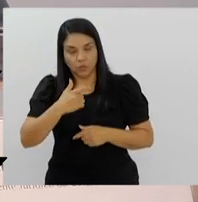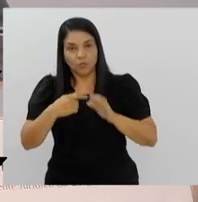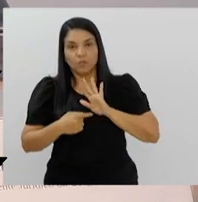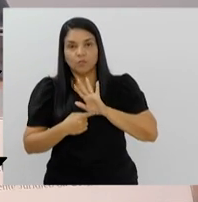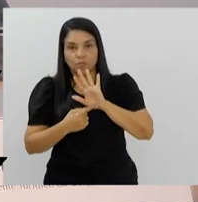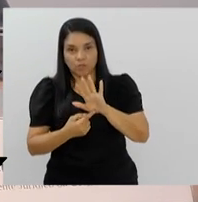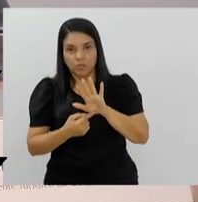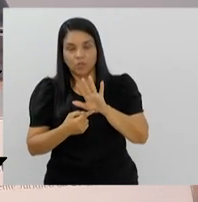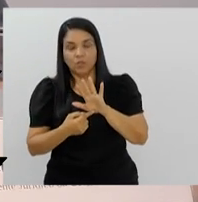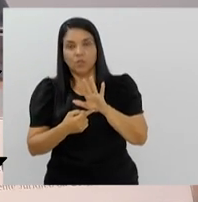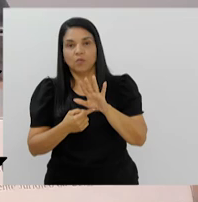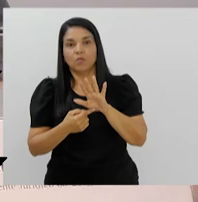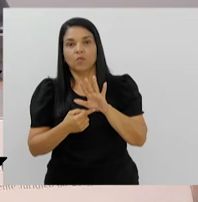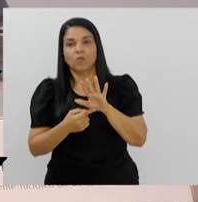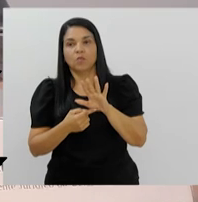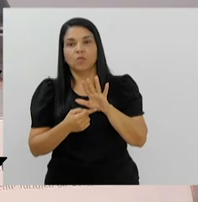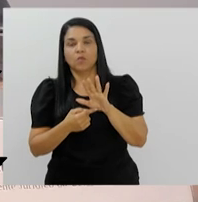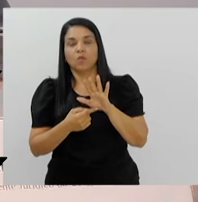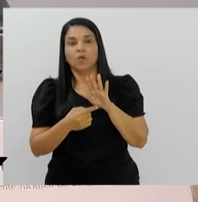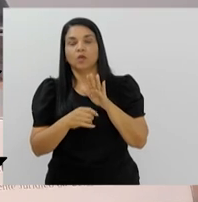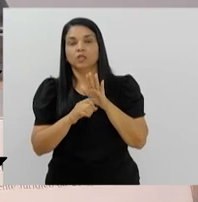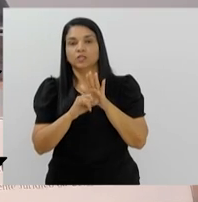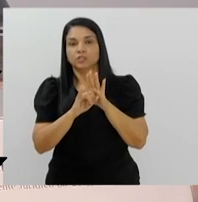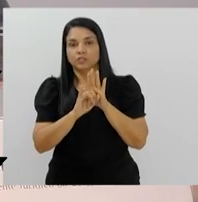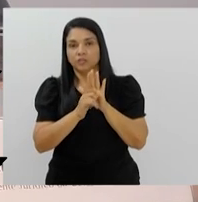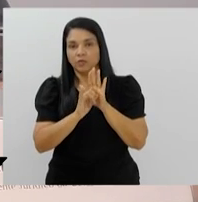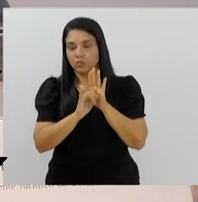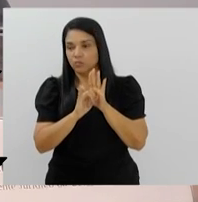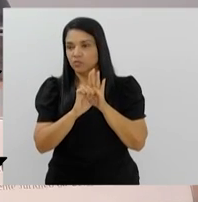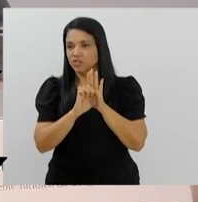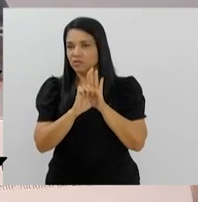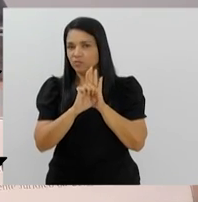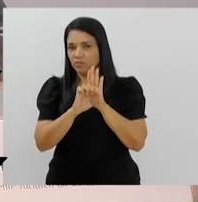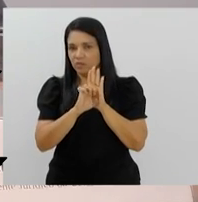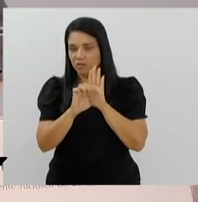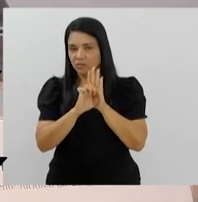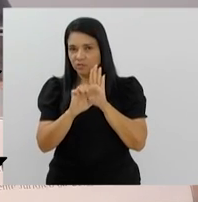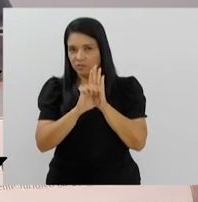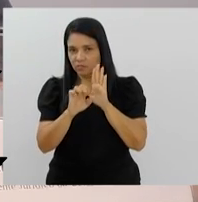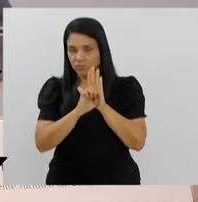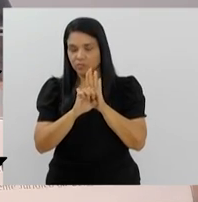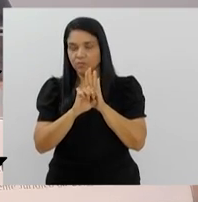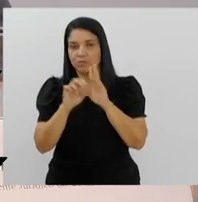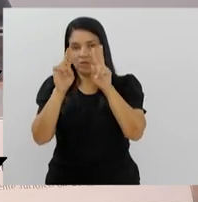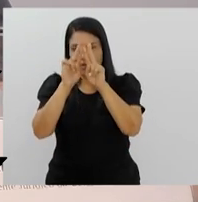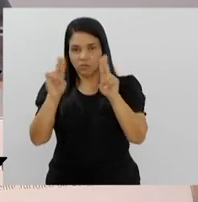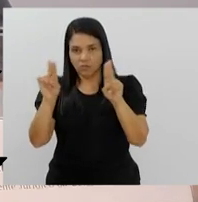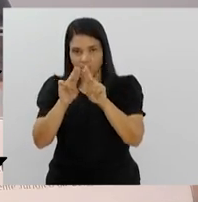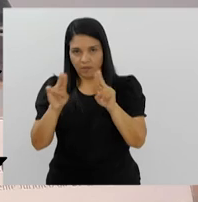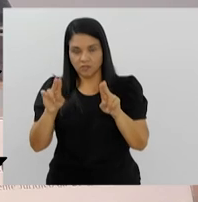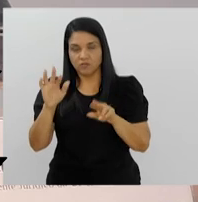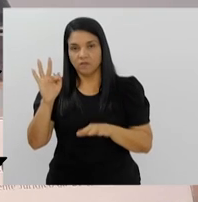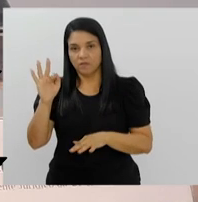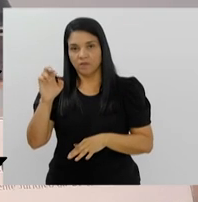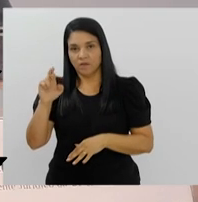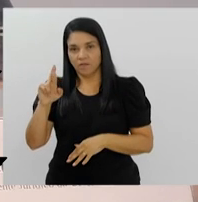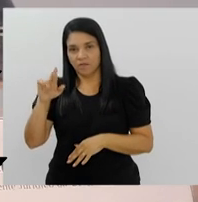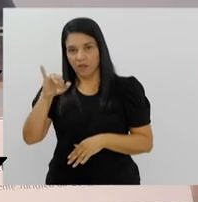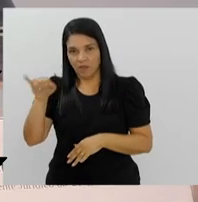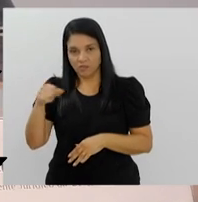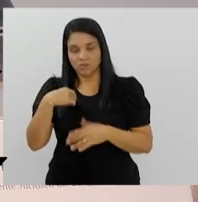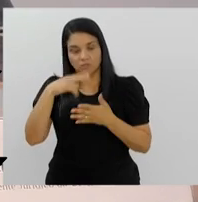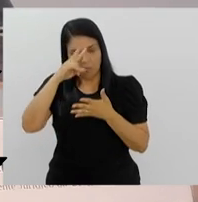social do estatuto da Unimed Fer se V excelência me permitiu eu faço a leitura